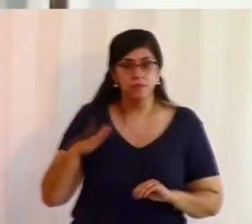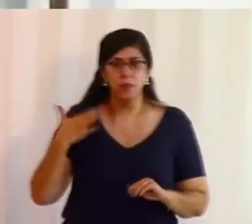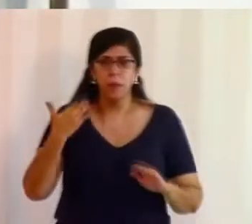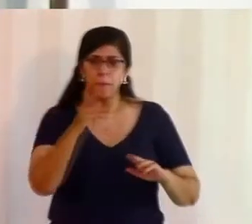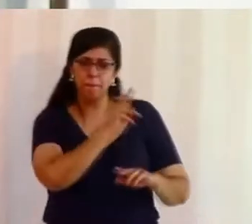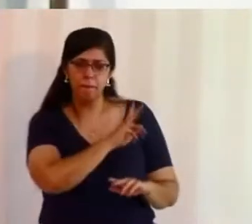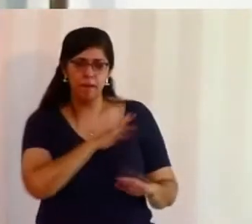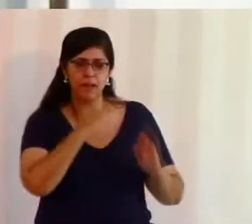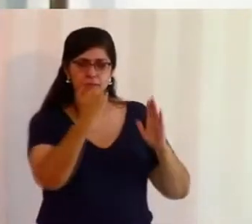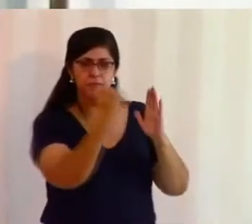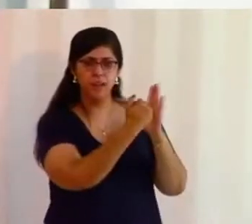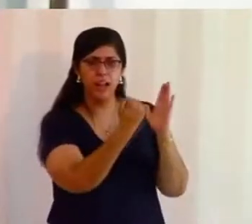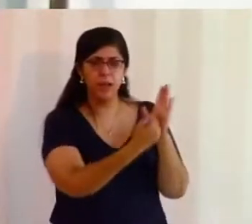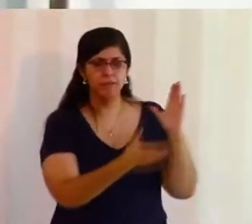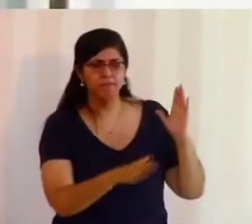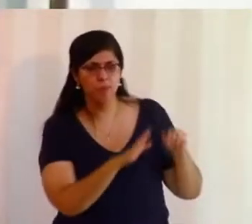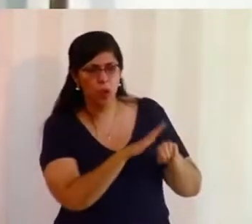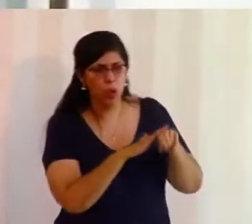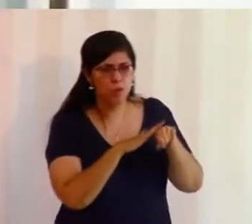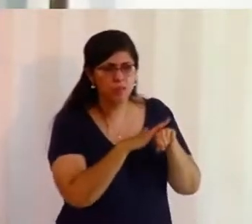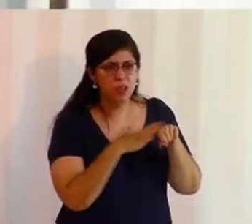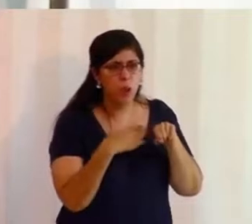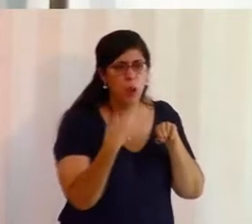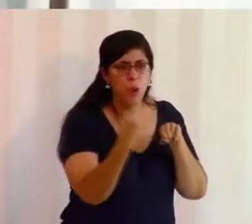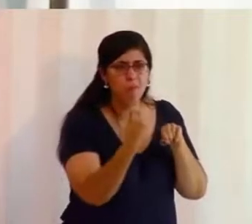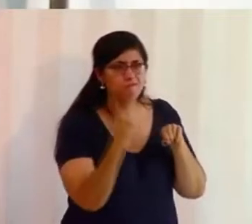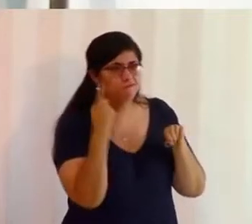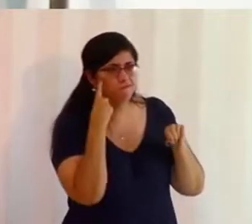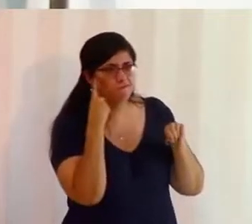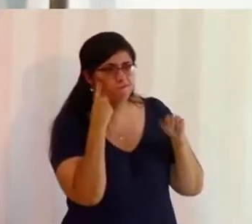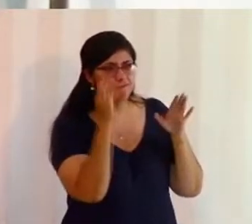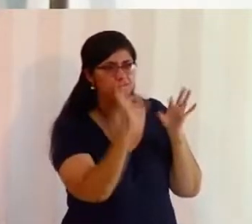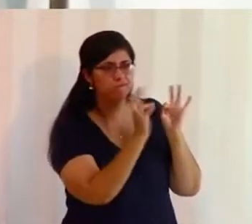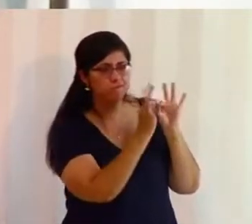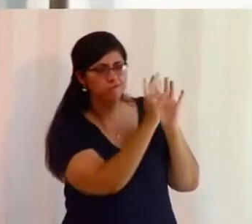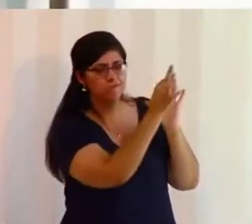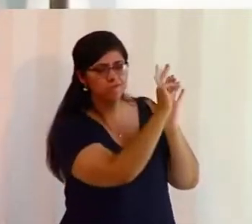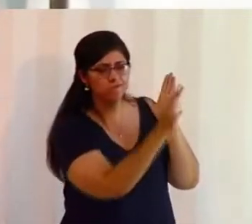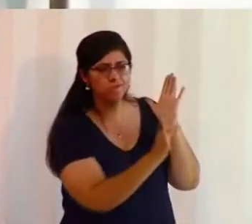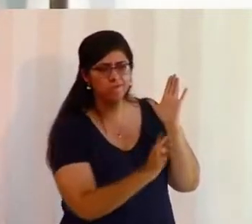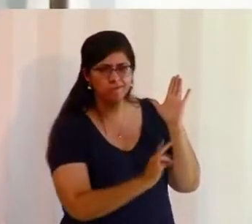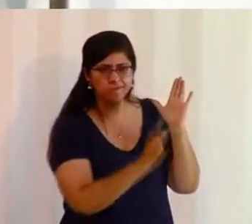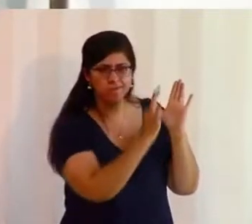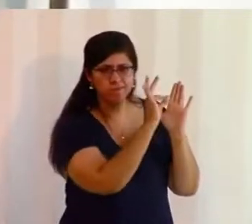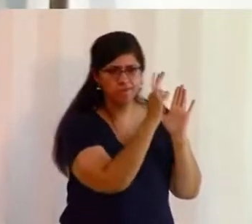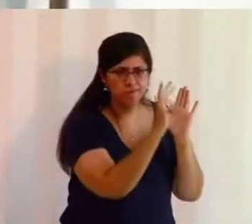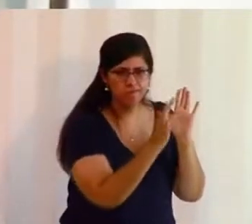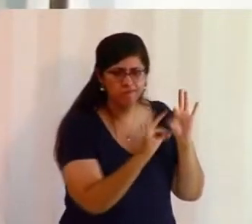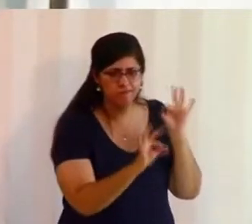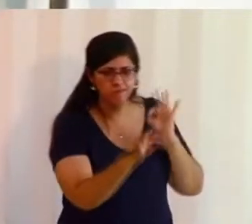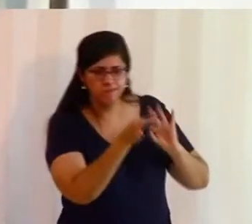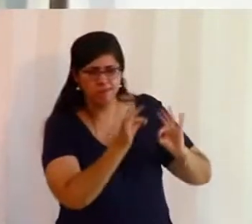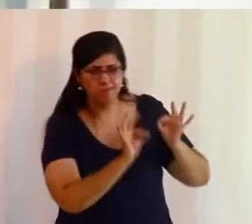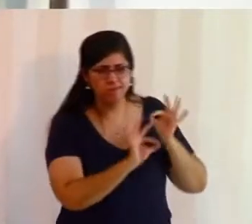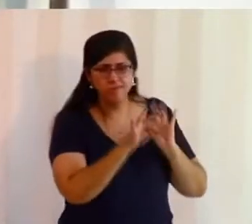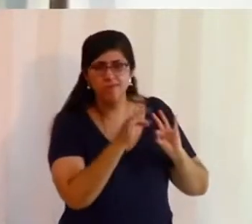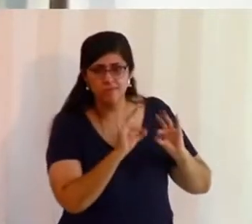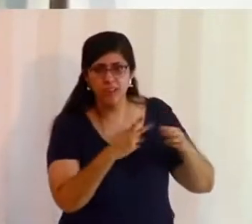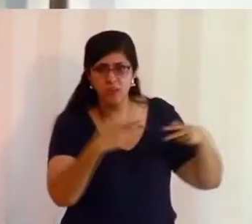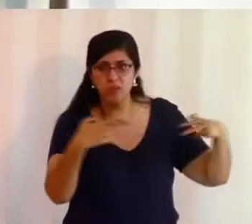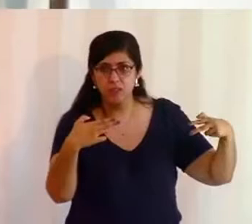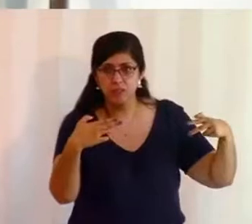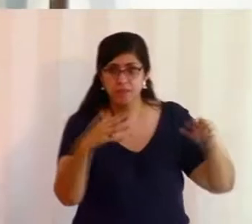os seus alvos, por onde eles passariam, revisitariam as igrejas por onde eles haviam passado na primeira viagem,